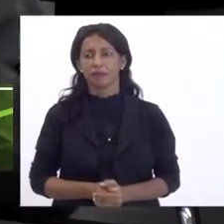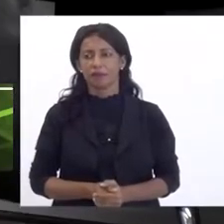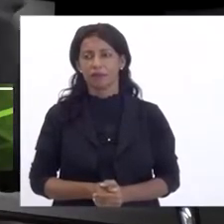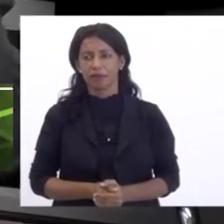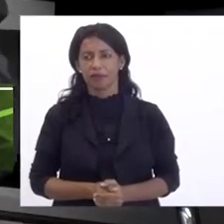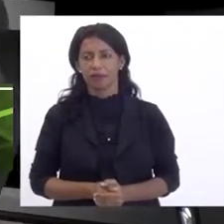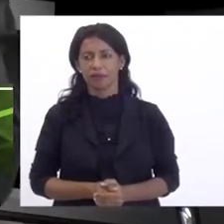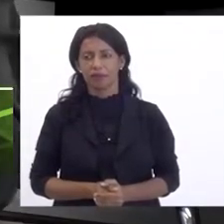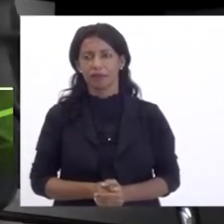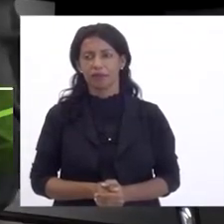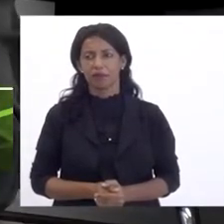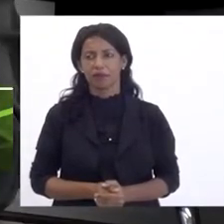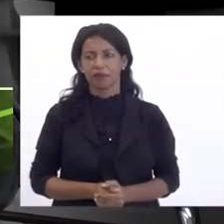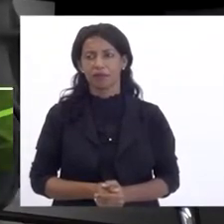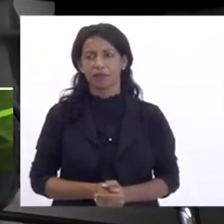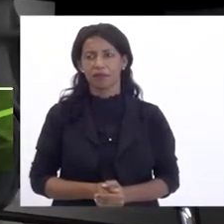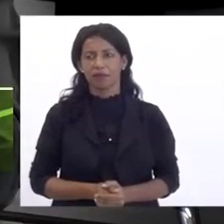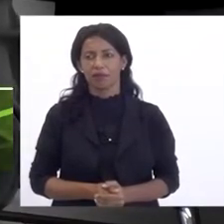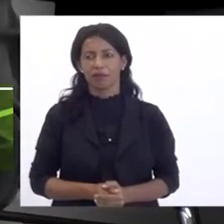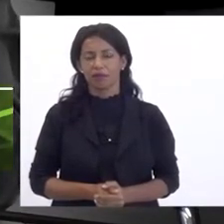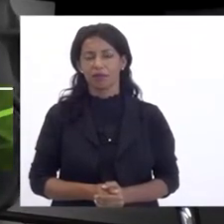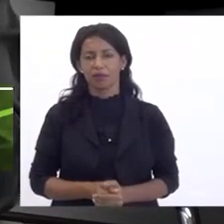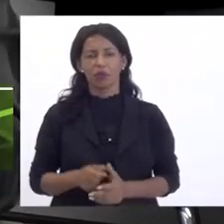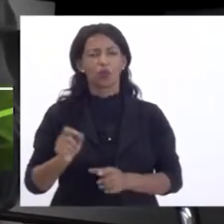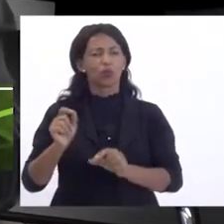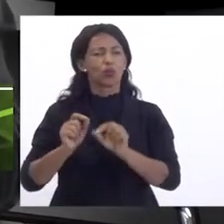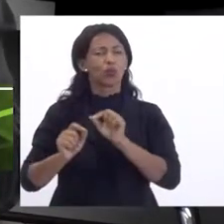do que foi feito,